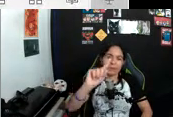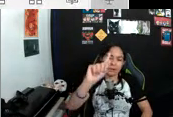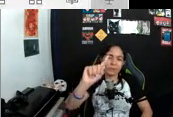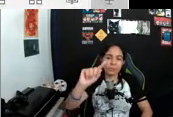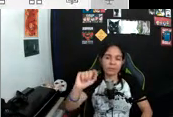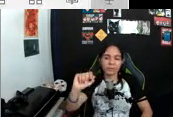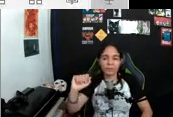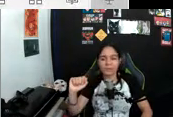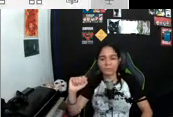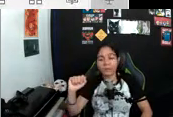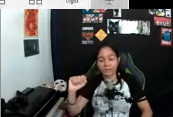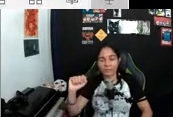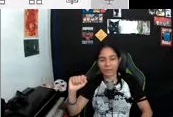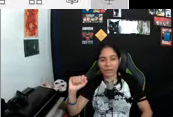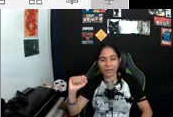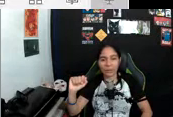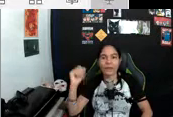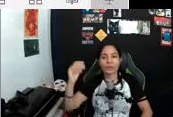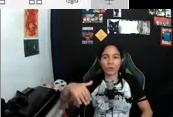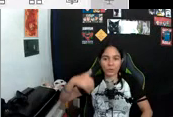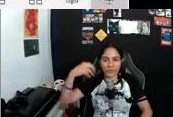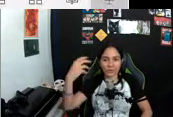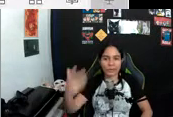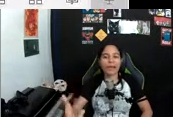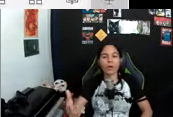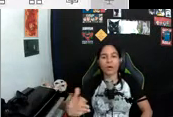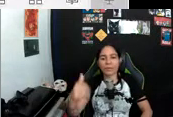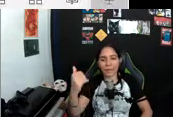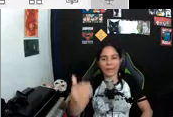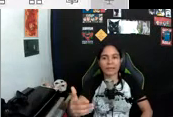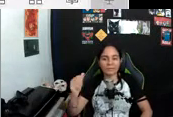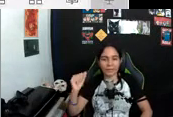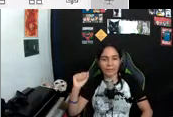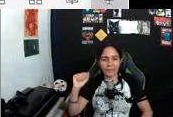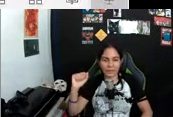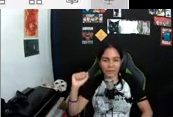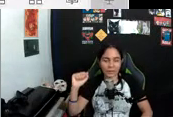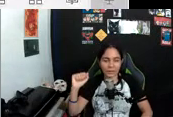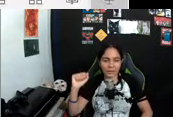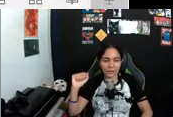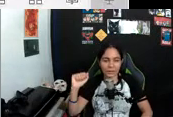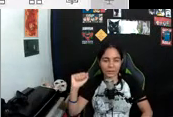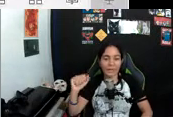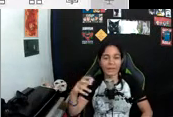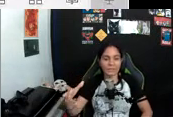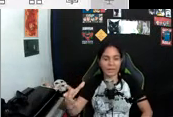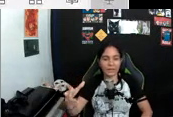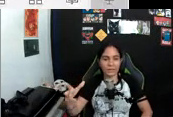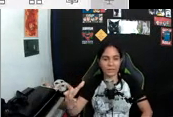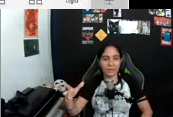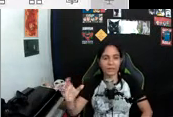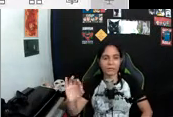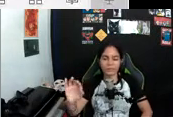só precisa de uma pessoa se manifestar para todas acordarem e verem a